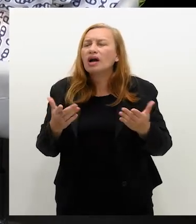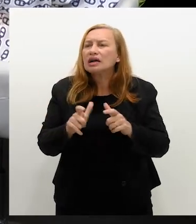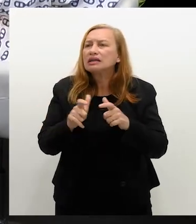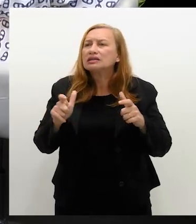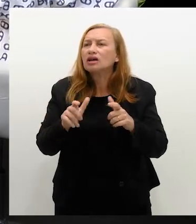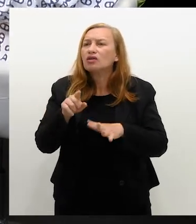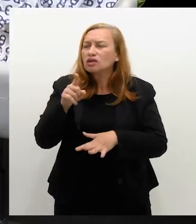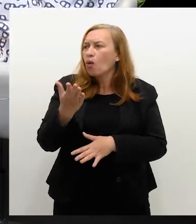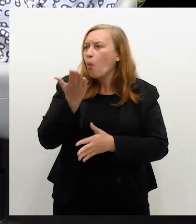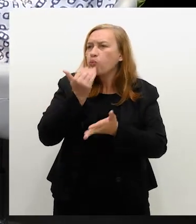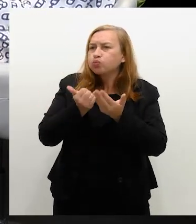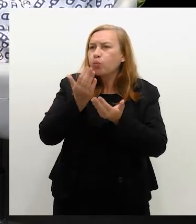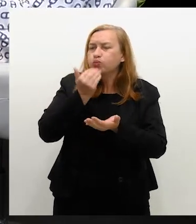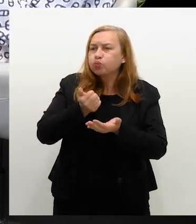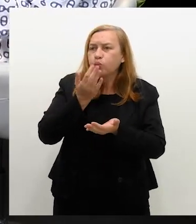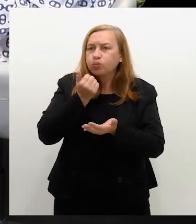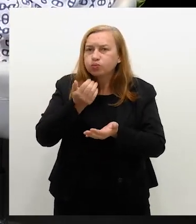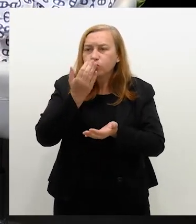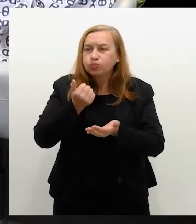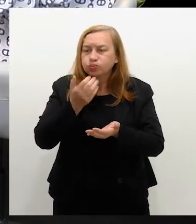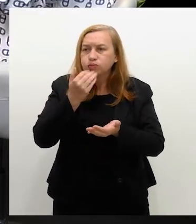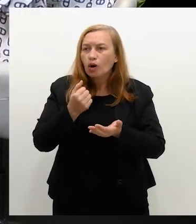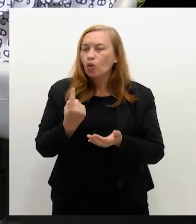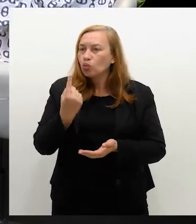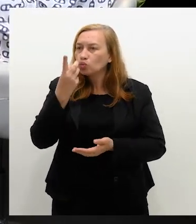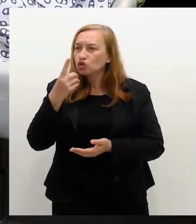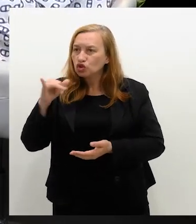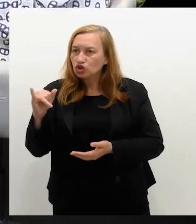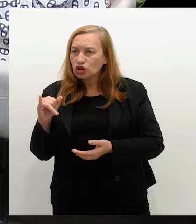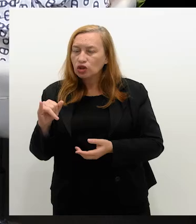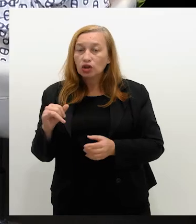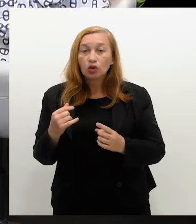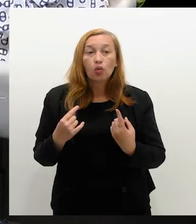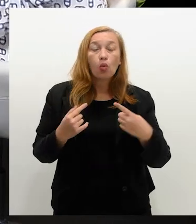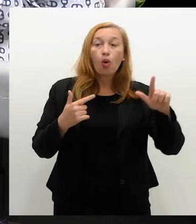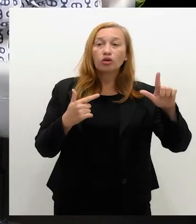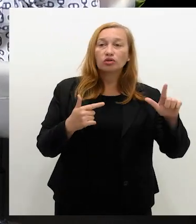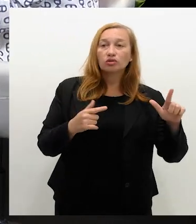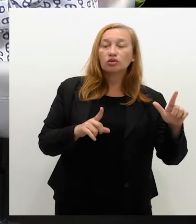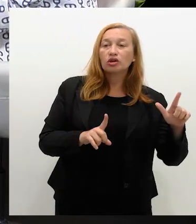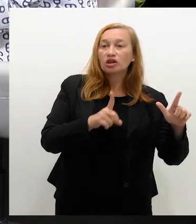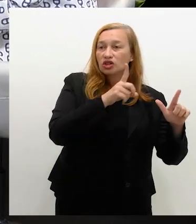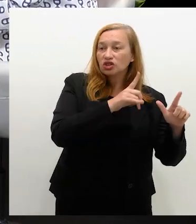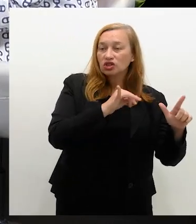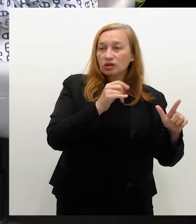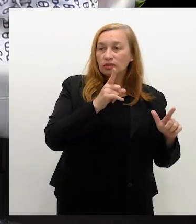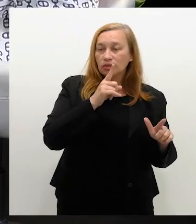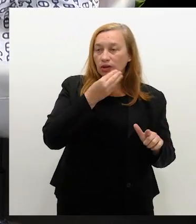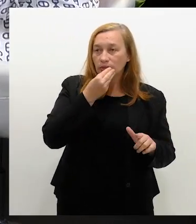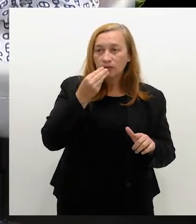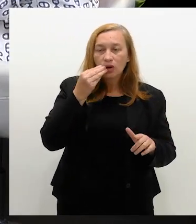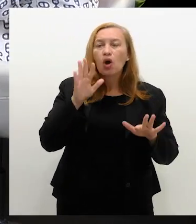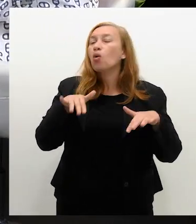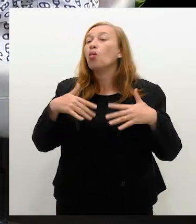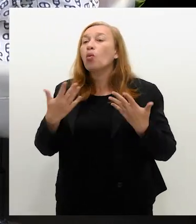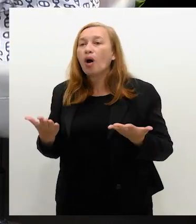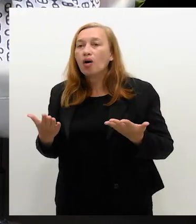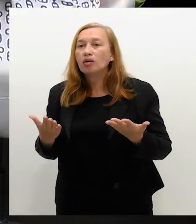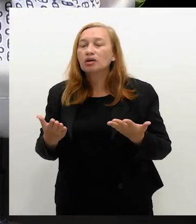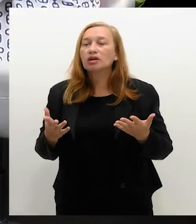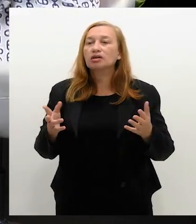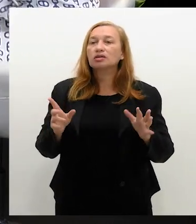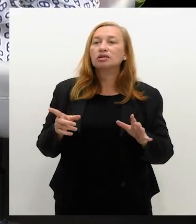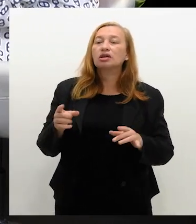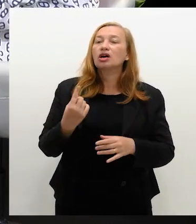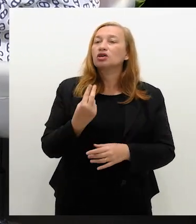exemplo, quando a pessoa come muito, não adianta ela comer um dia, ficar um dia em jejum, que ela não emagrece o correspondente. Em relação à audição. Então, a